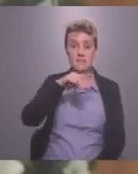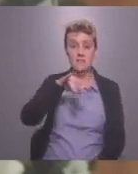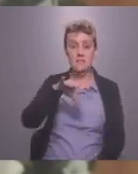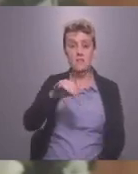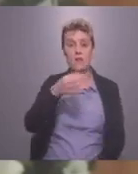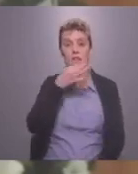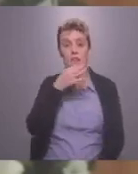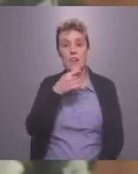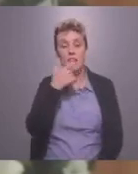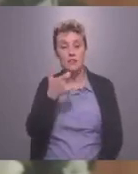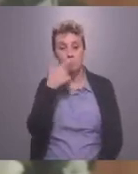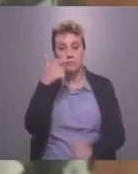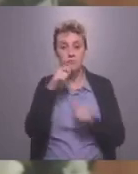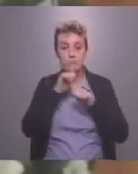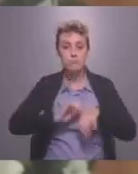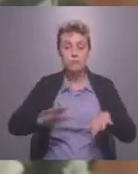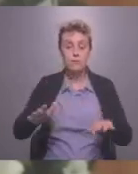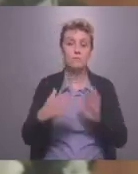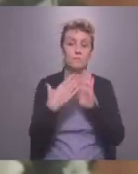Oremos, irmãos.